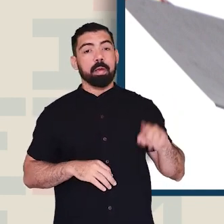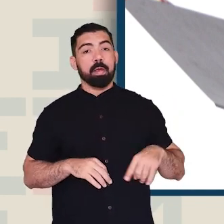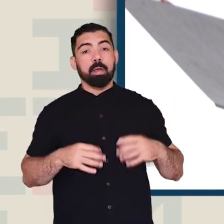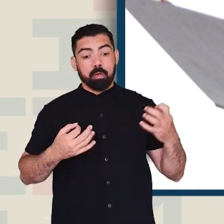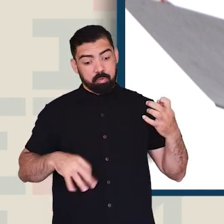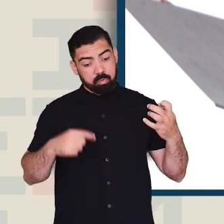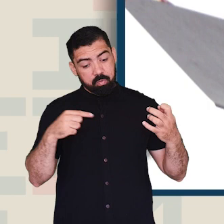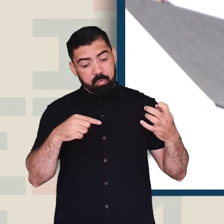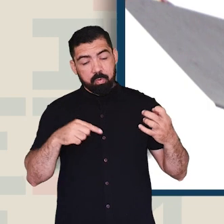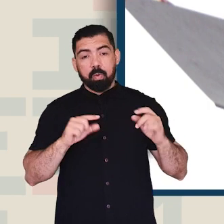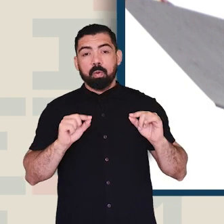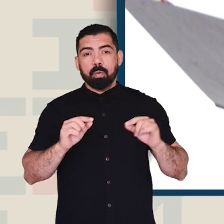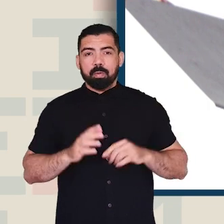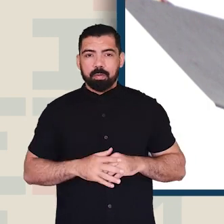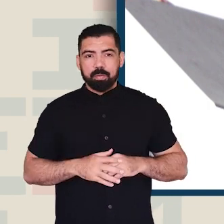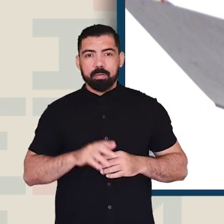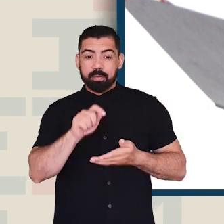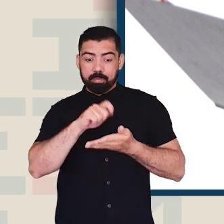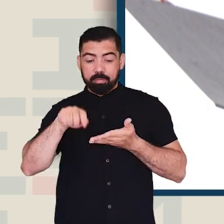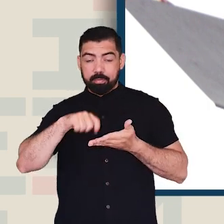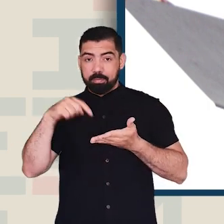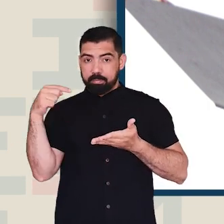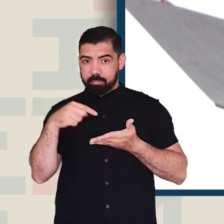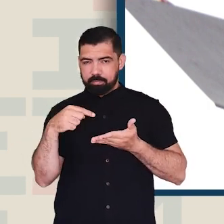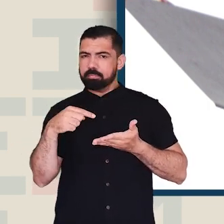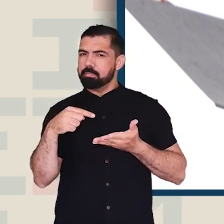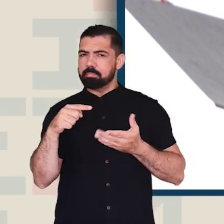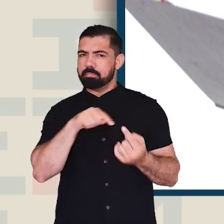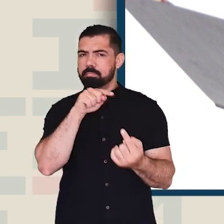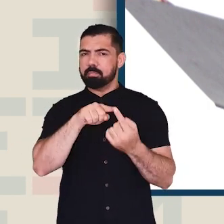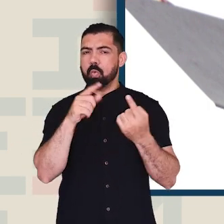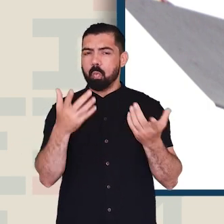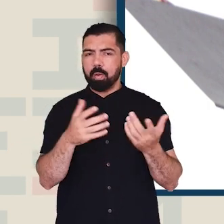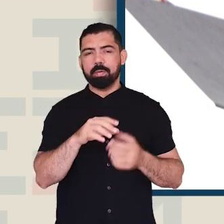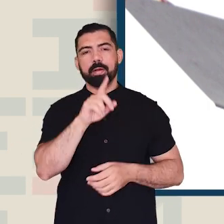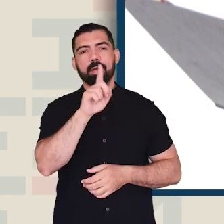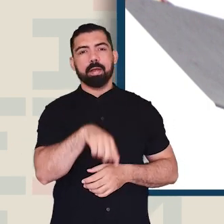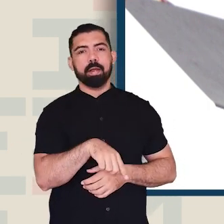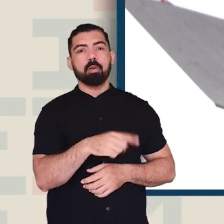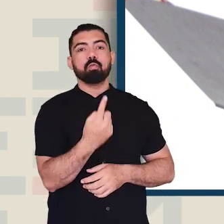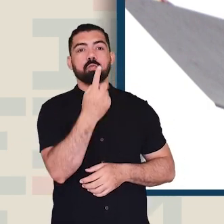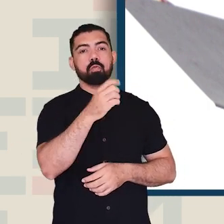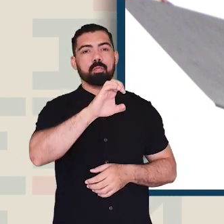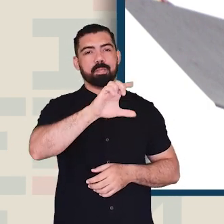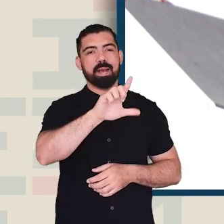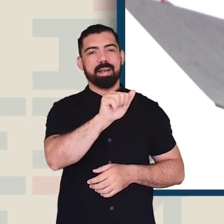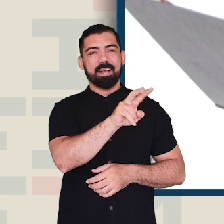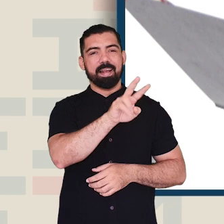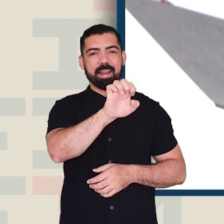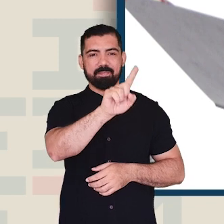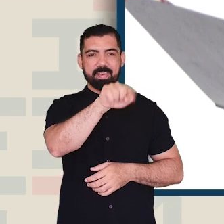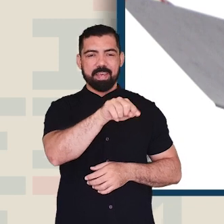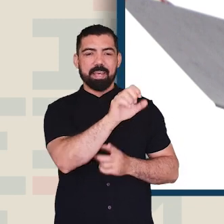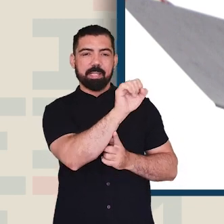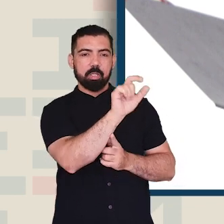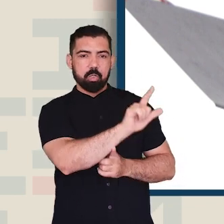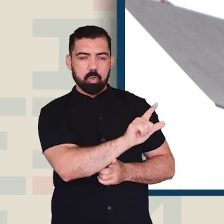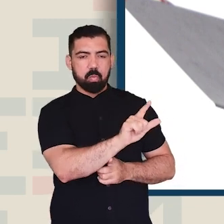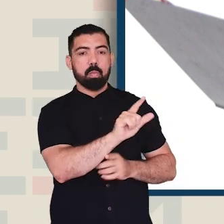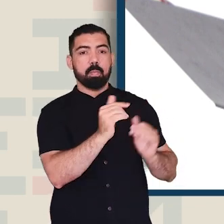ele é escrito para ser só numa clave, eles transpuseram, né? Então ele é como se fosse a oitava